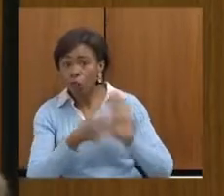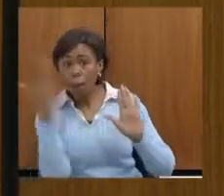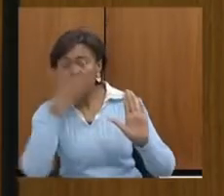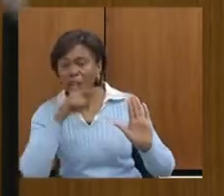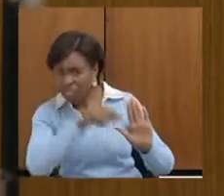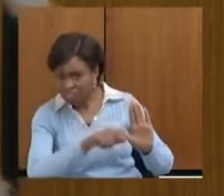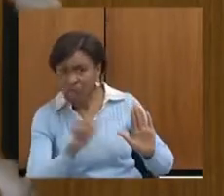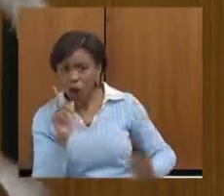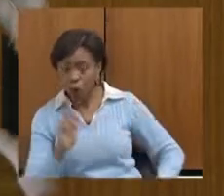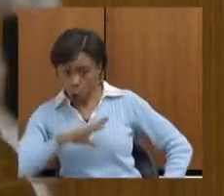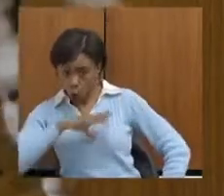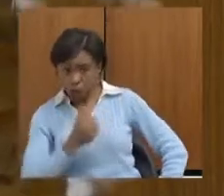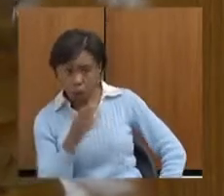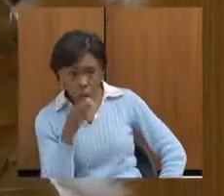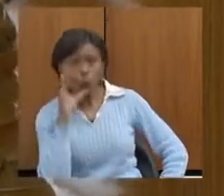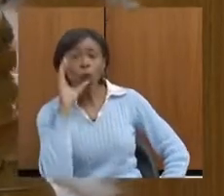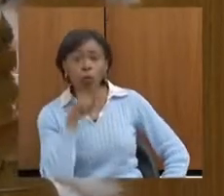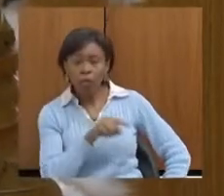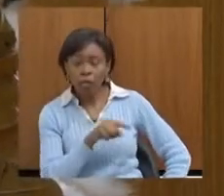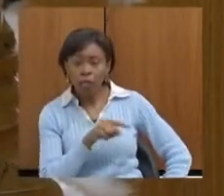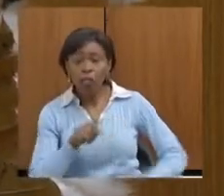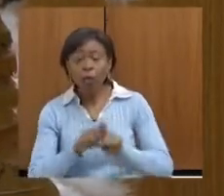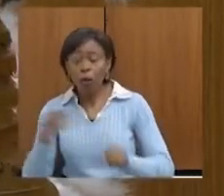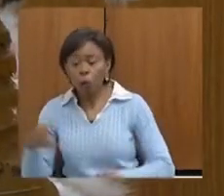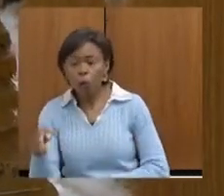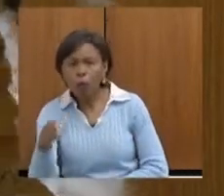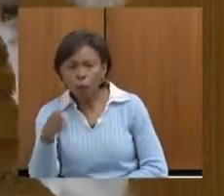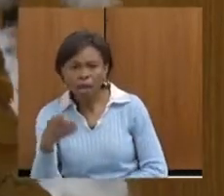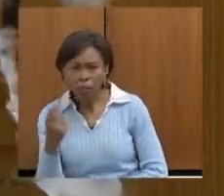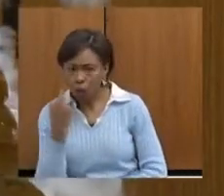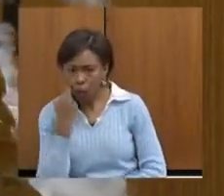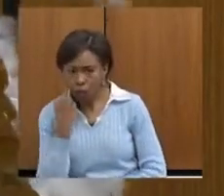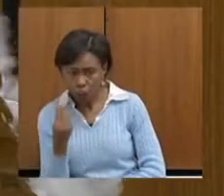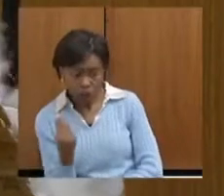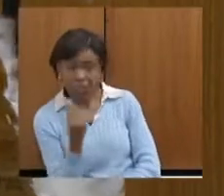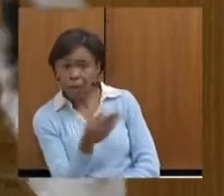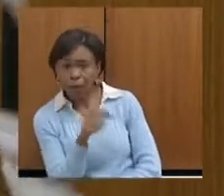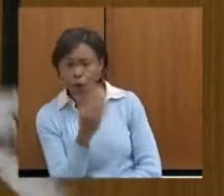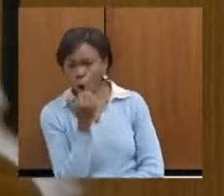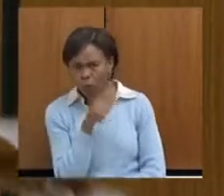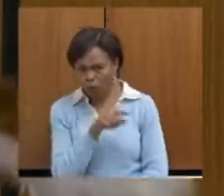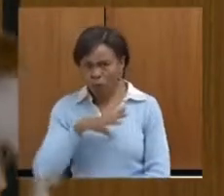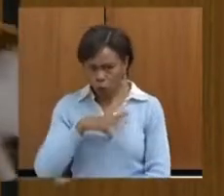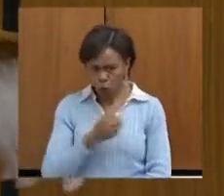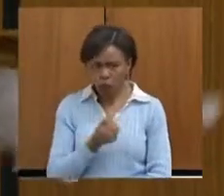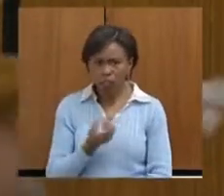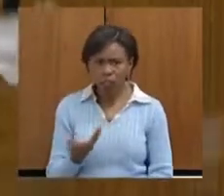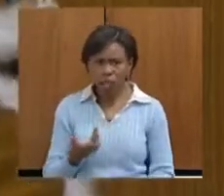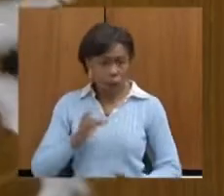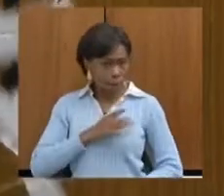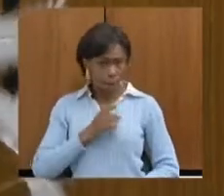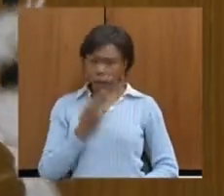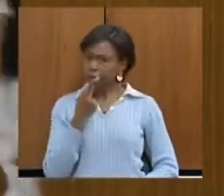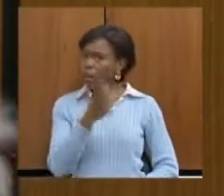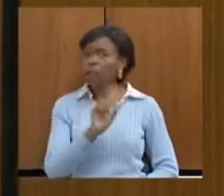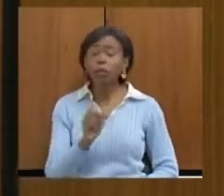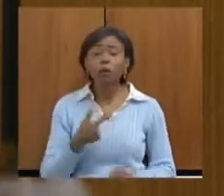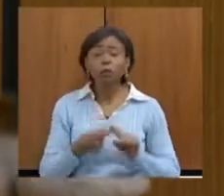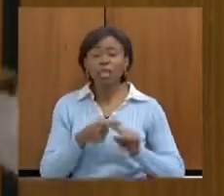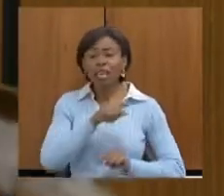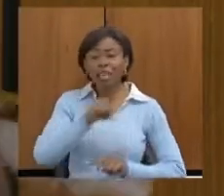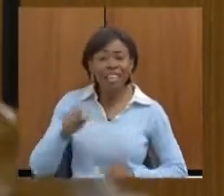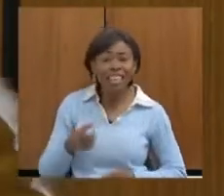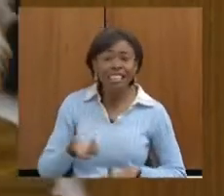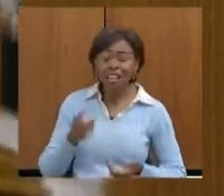peixe que eu terminar de colocar na mesa dele para ele poder comer porque eu não tenho medo muito falar porque Como assim ele não tem o medo de negar o nosso reconhecimento